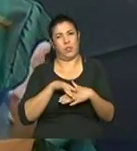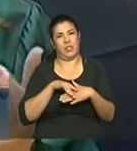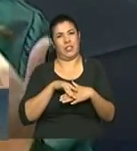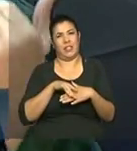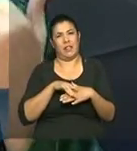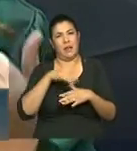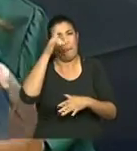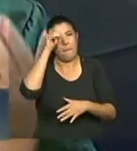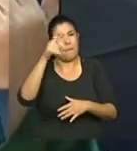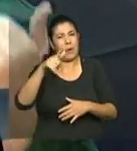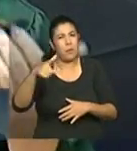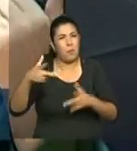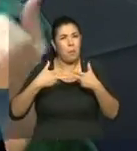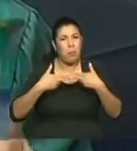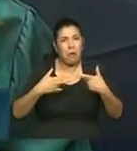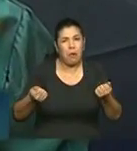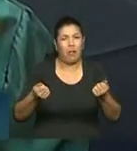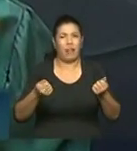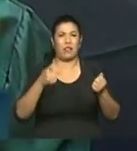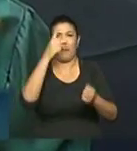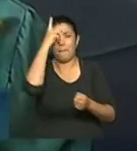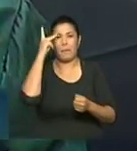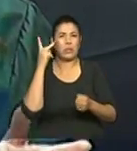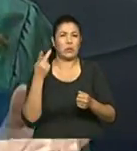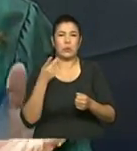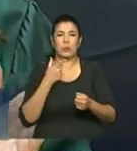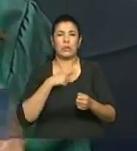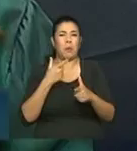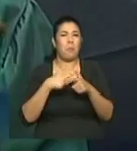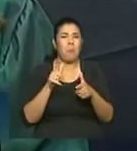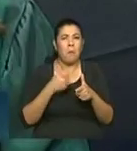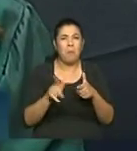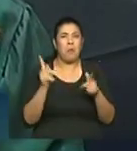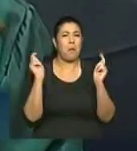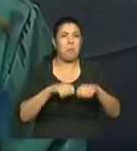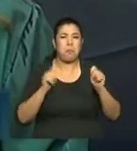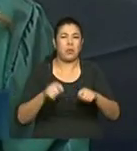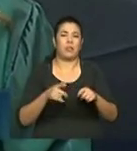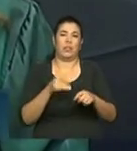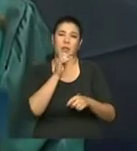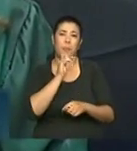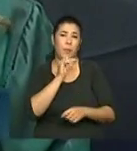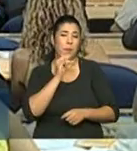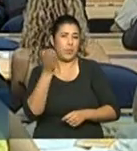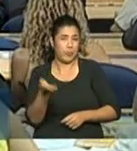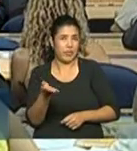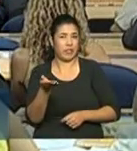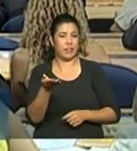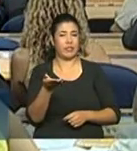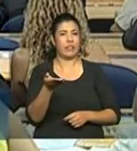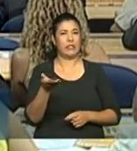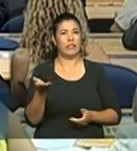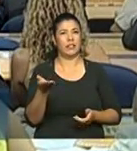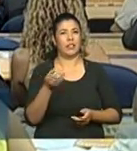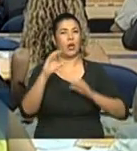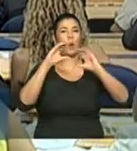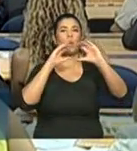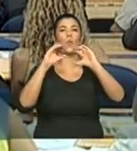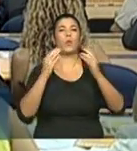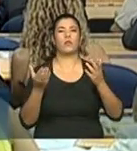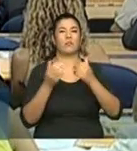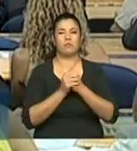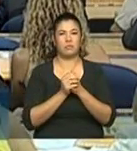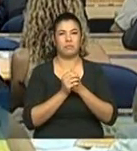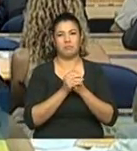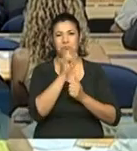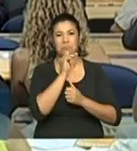tenha mais pessoas incapacitadas por hanseníase, por uma doença que você pode evitar. Bom exemplo para vocês usarem, por exemplo, na comunicação,